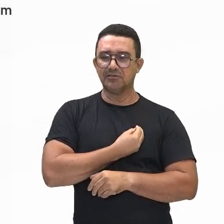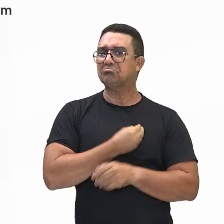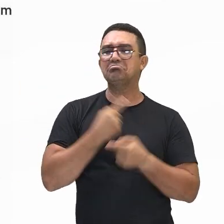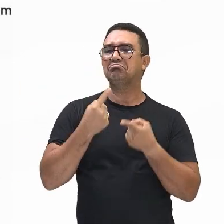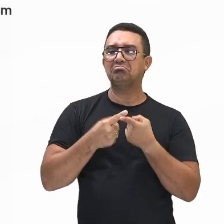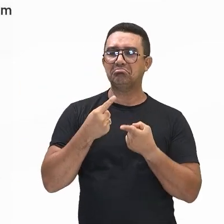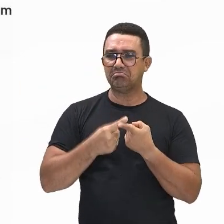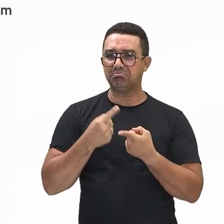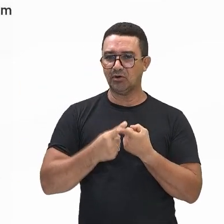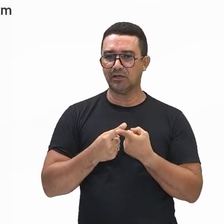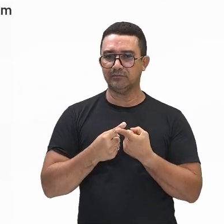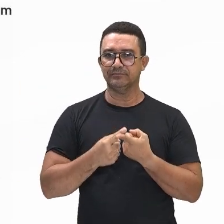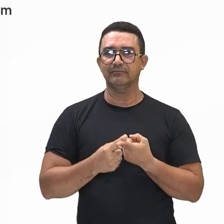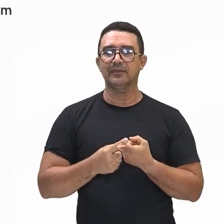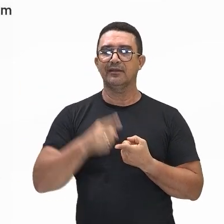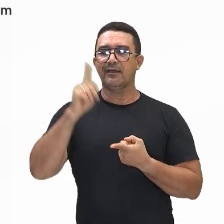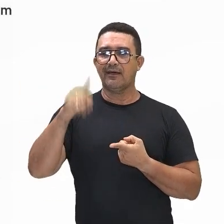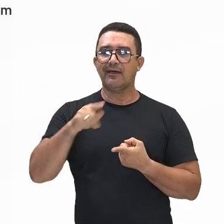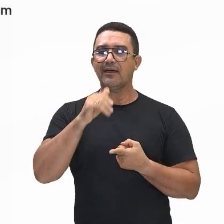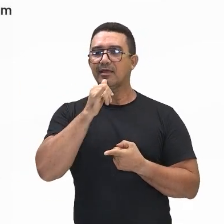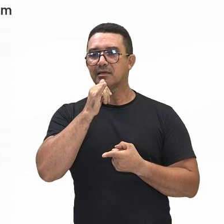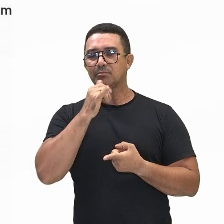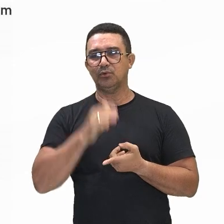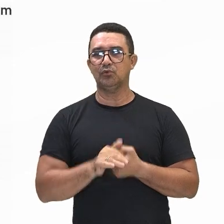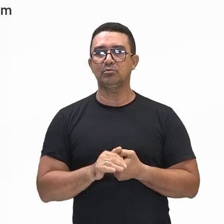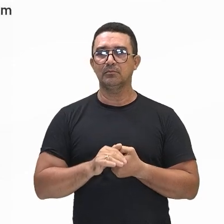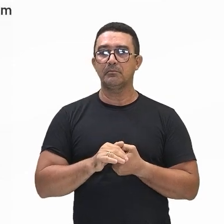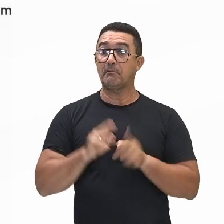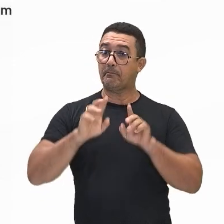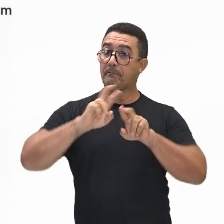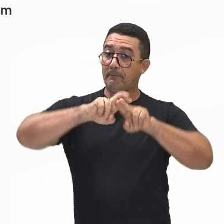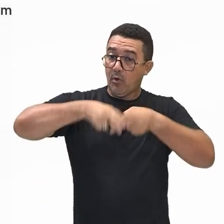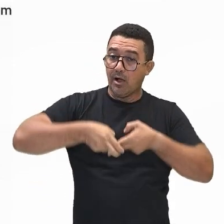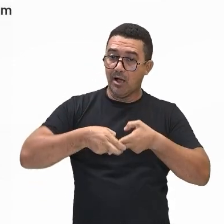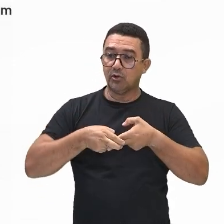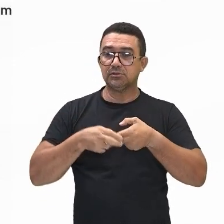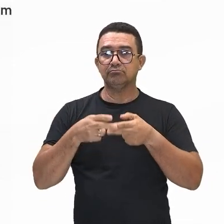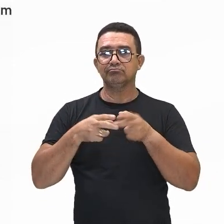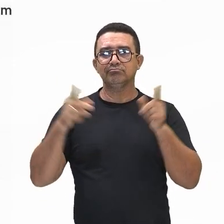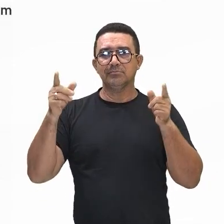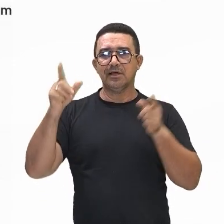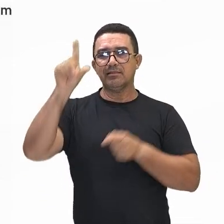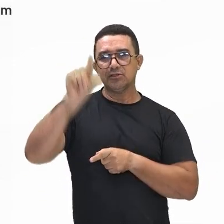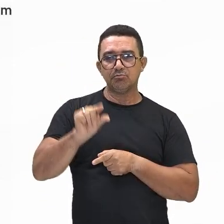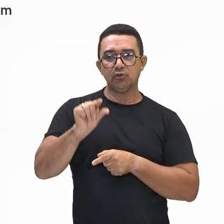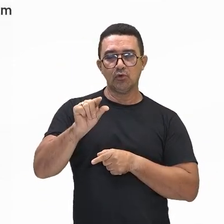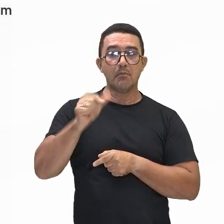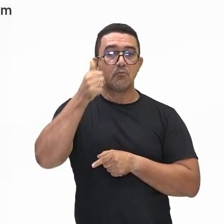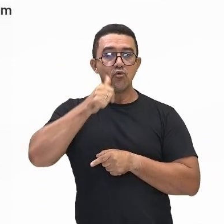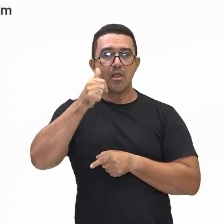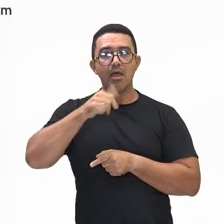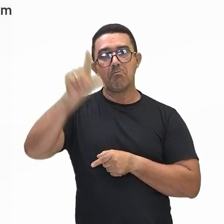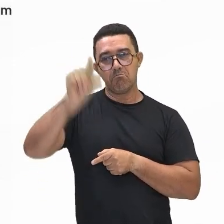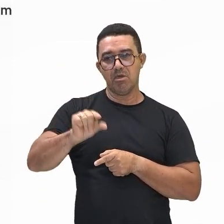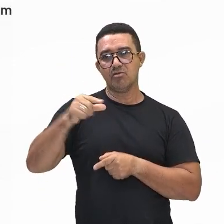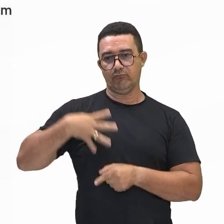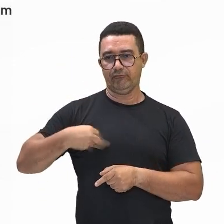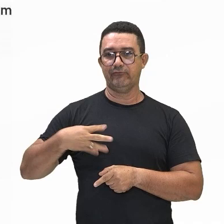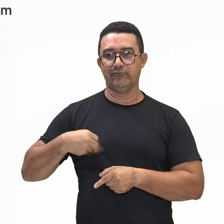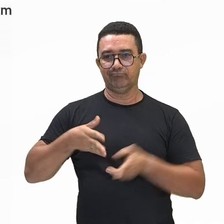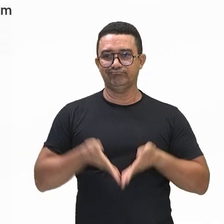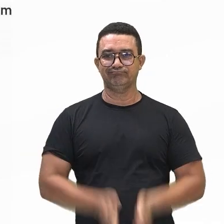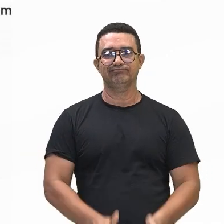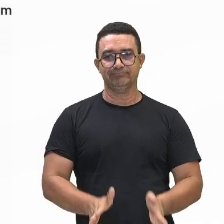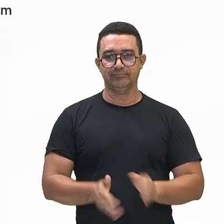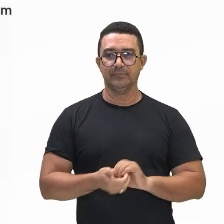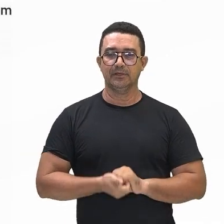principalmente aí, né, que vem da taxa de natalidade, onde está diminuindo, as mulheres estão tendo menos filhos, tá? E